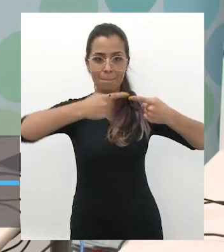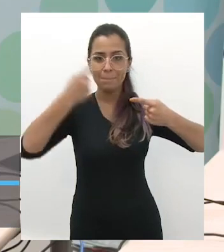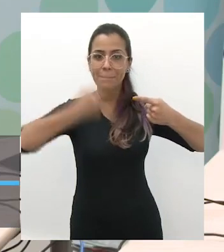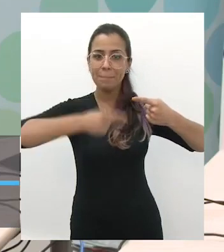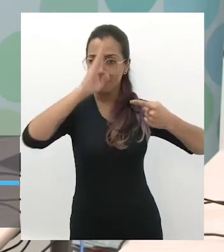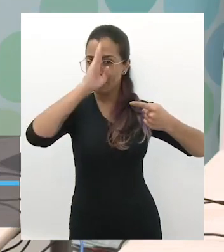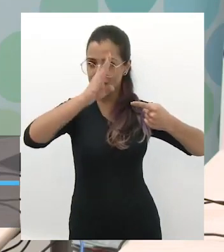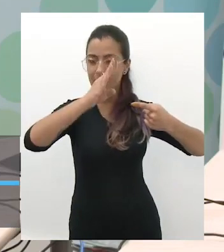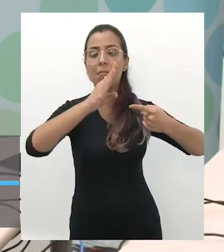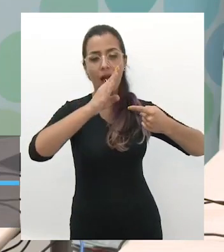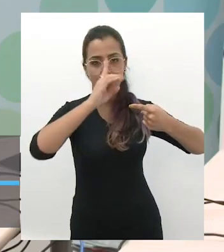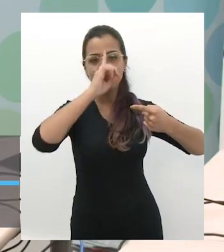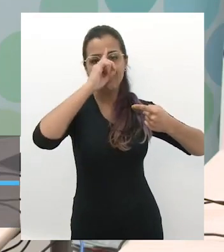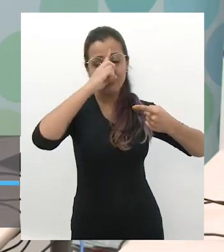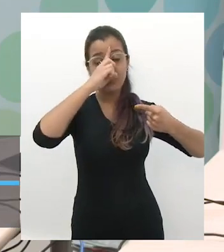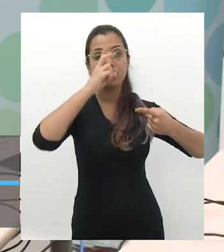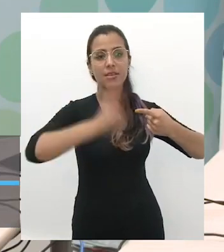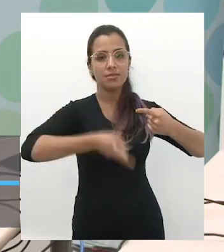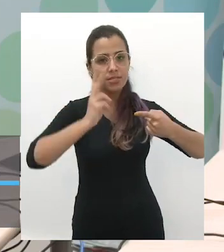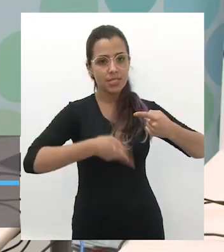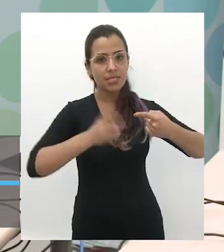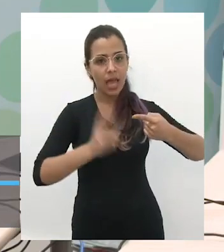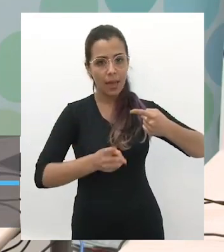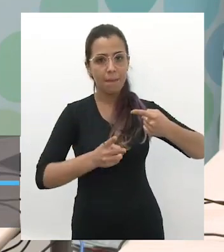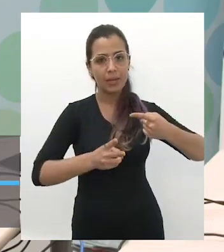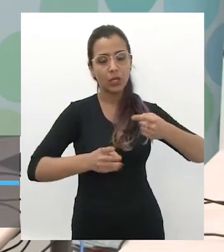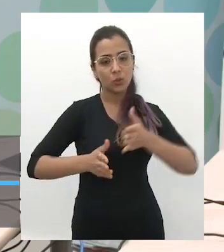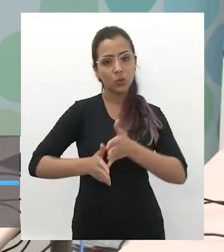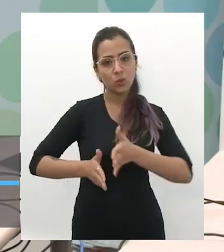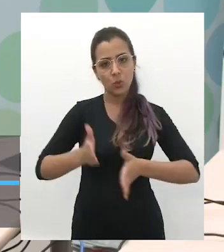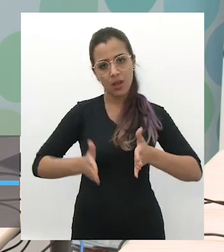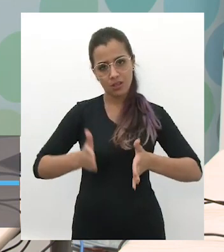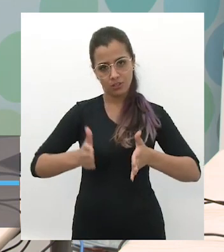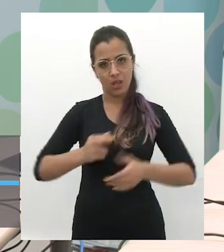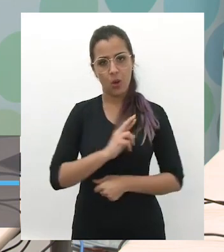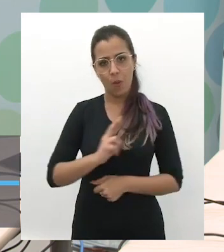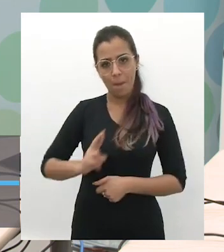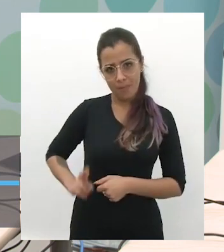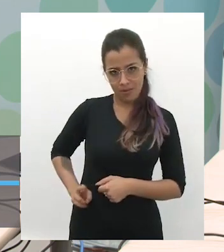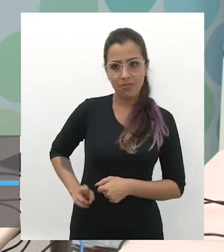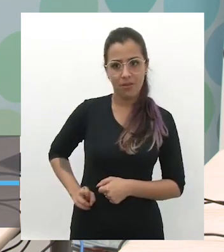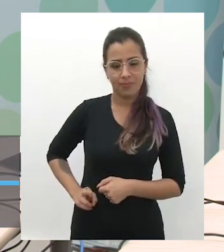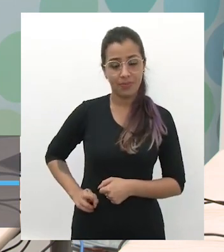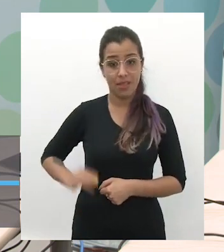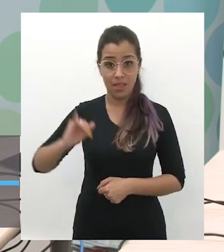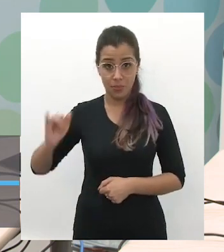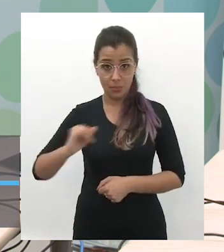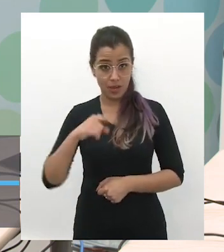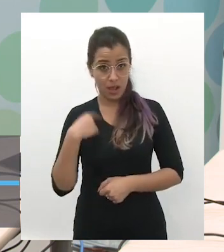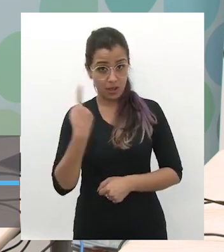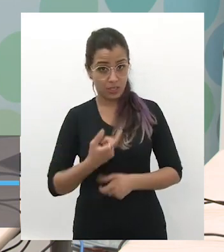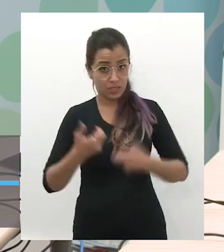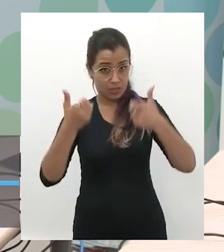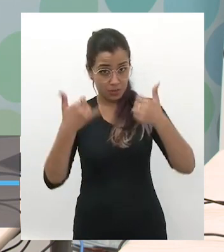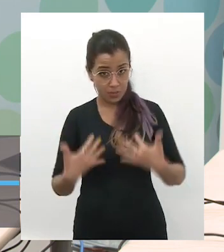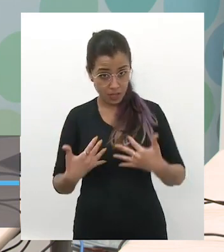3 períodos da civilização romana, como nós vimos, monarquia, república e império. E é importante a gente colocar que